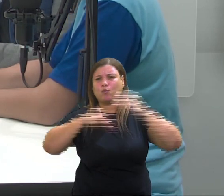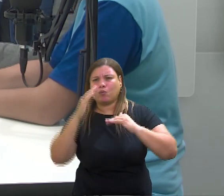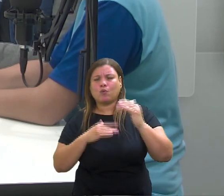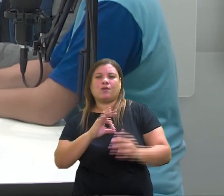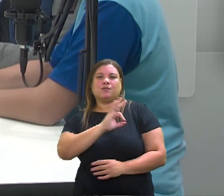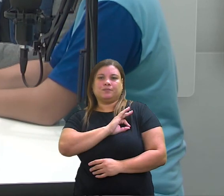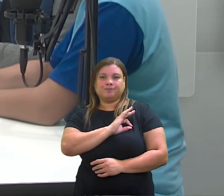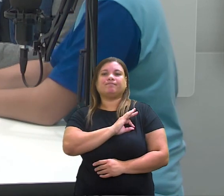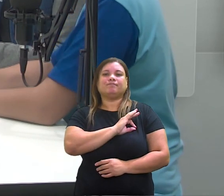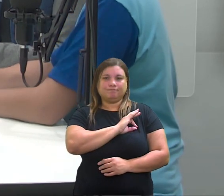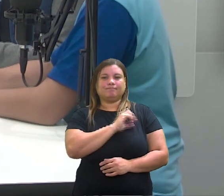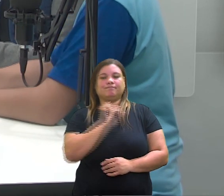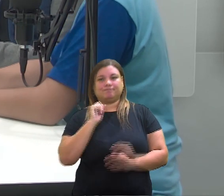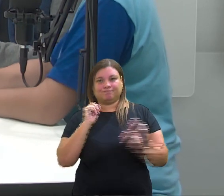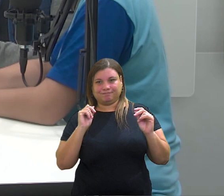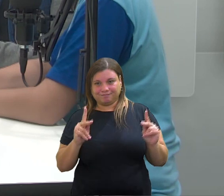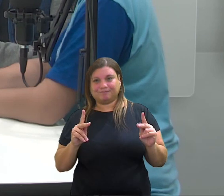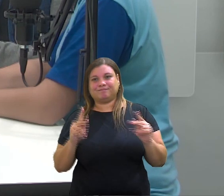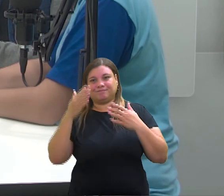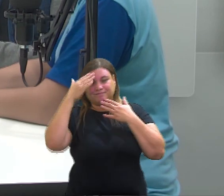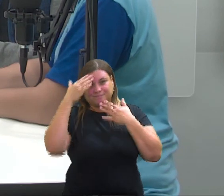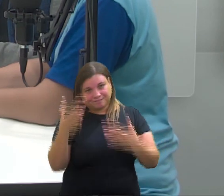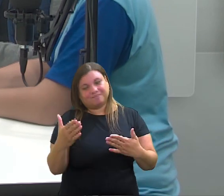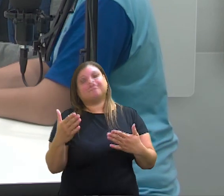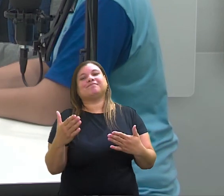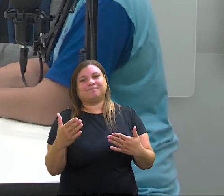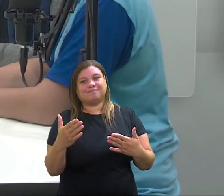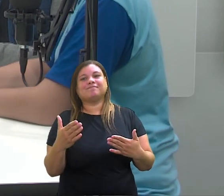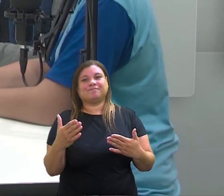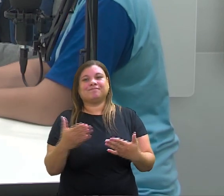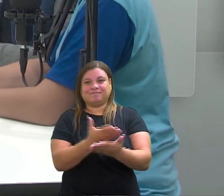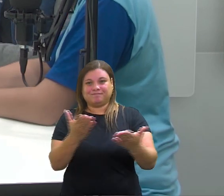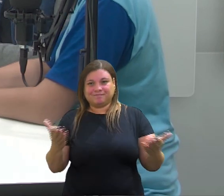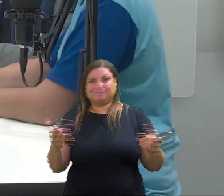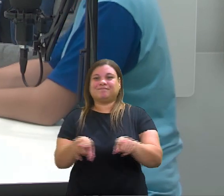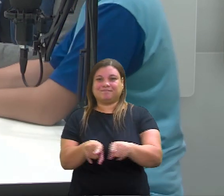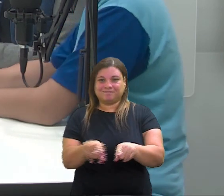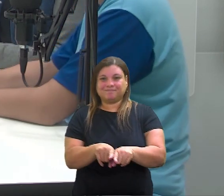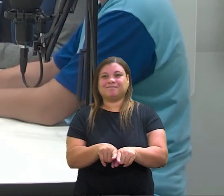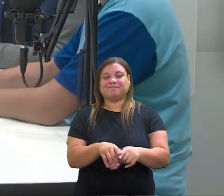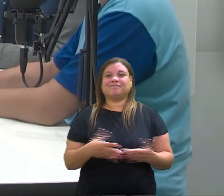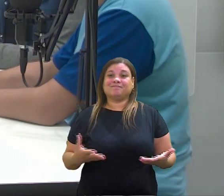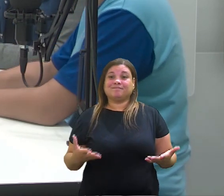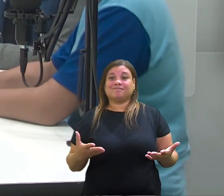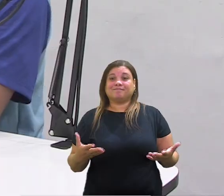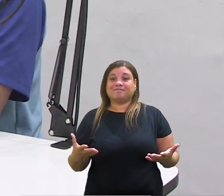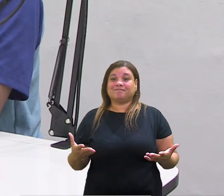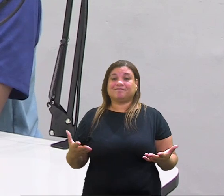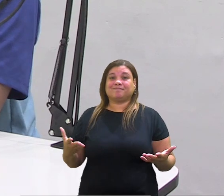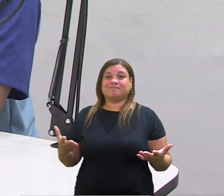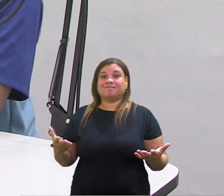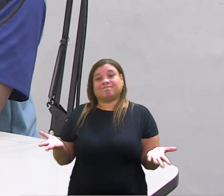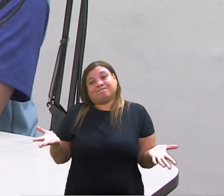CIA Indy, permitido a vinda do Cabo Elionai aqui na TV Educação para este bate-papo. Gente,